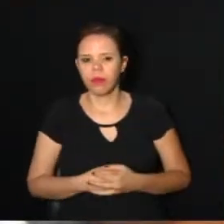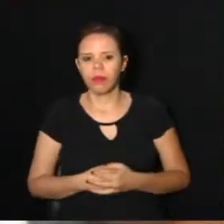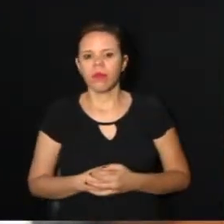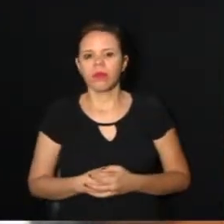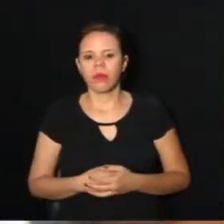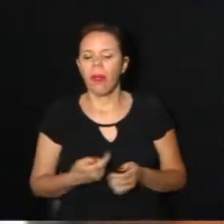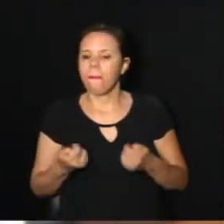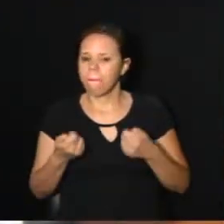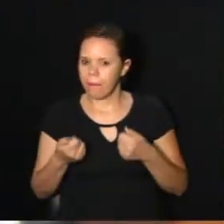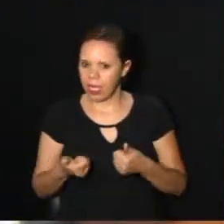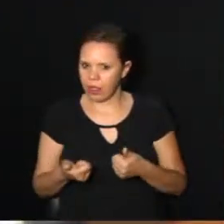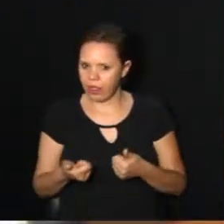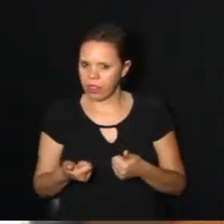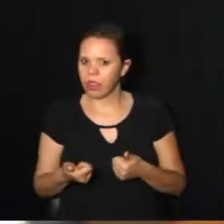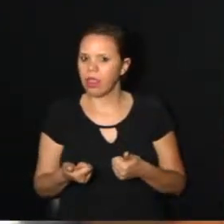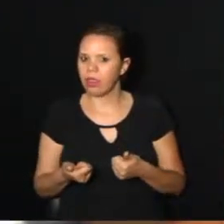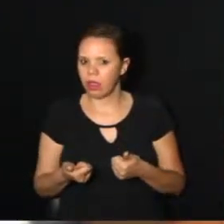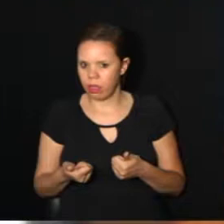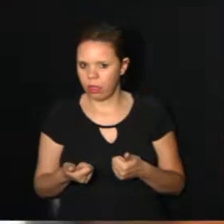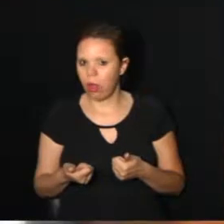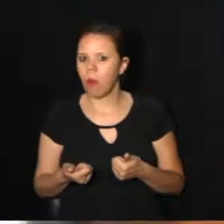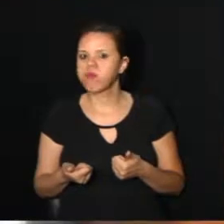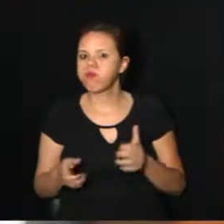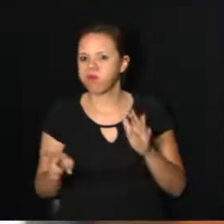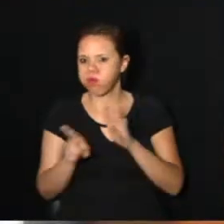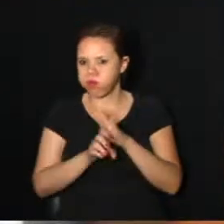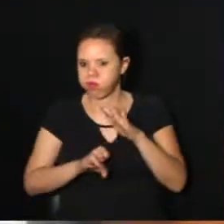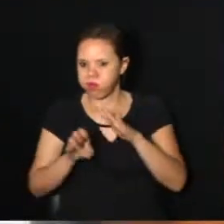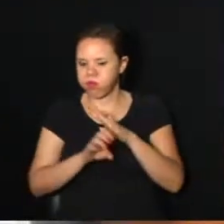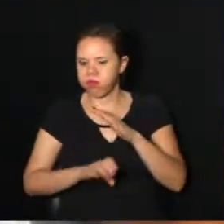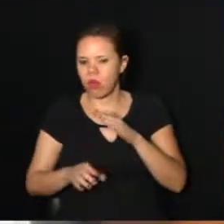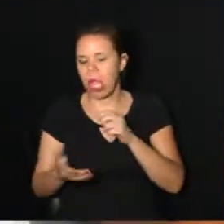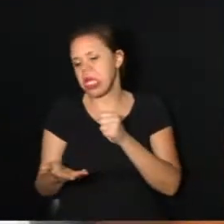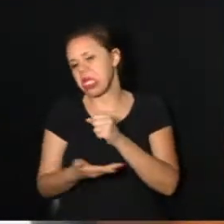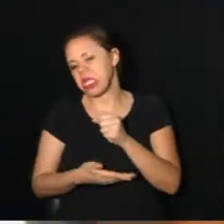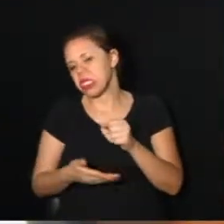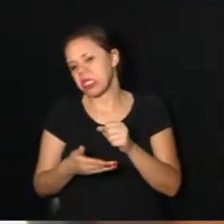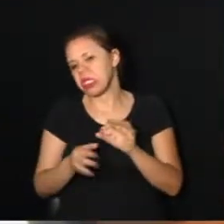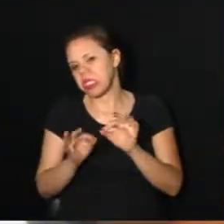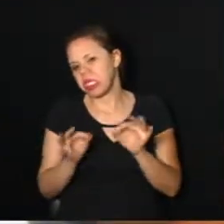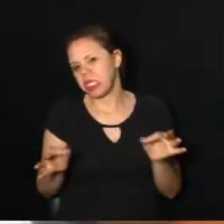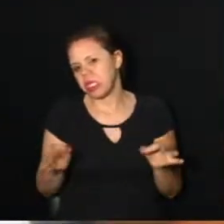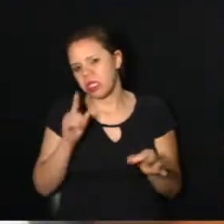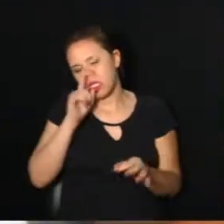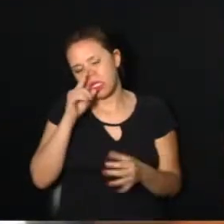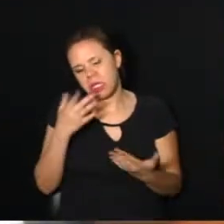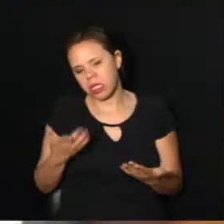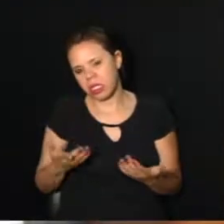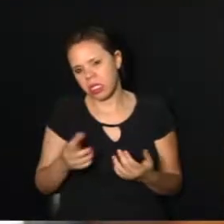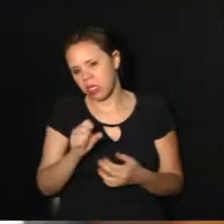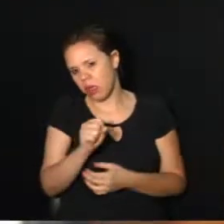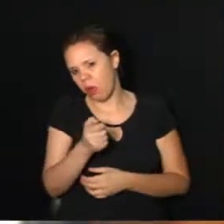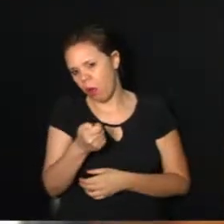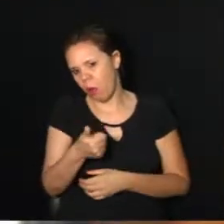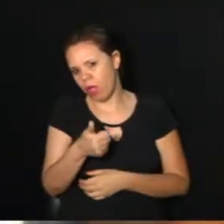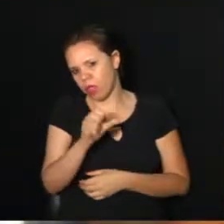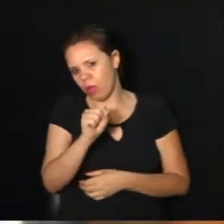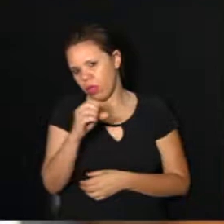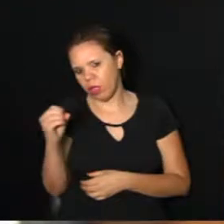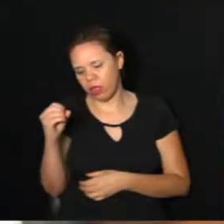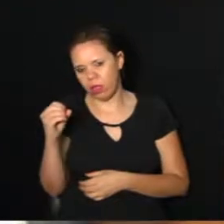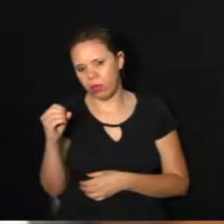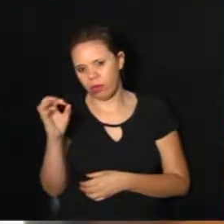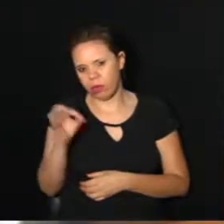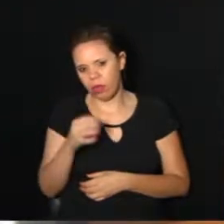beneficiar bastante os empresários de baixo risco, que é a maioria, vamos dizer, quase 80% das empresas que são